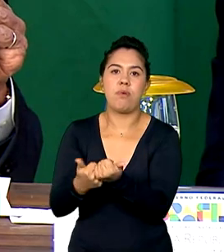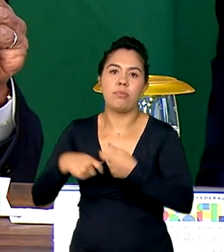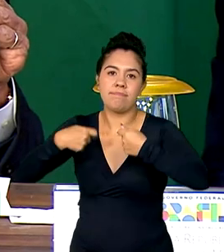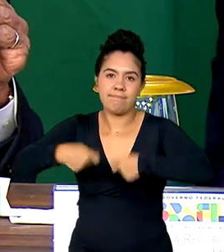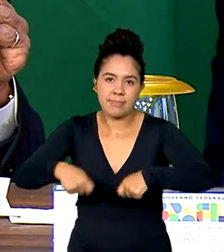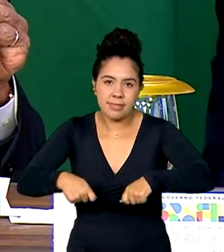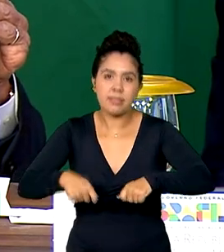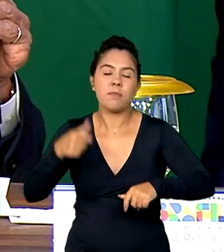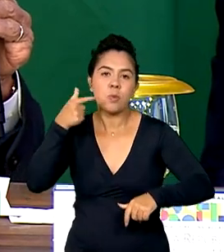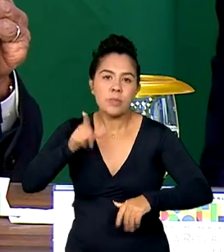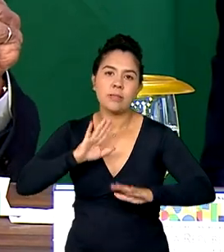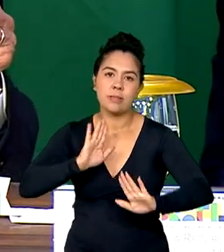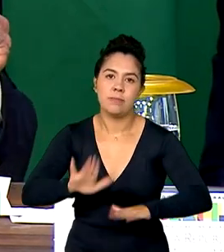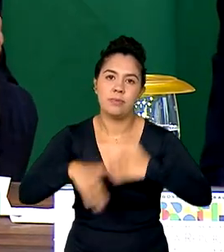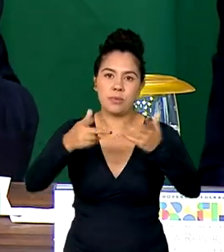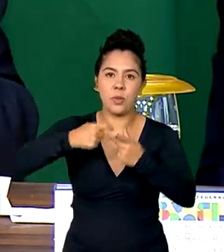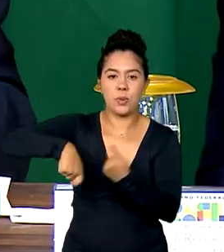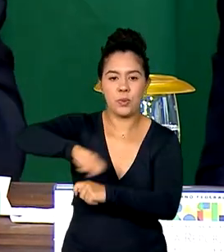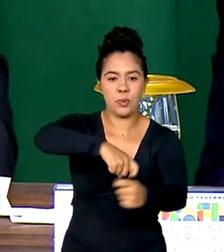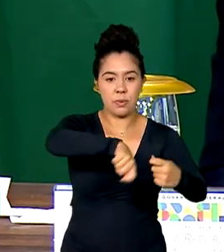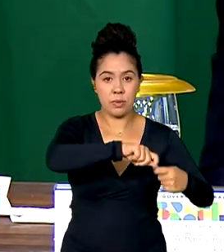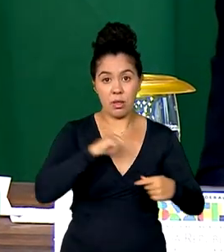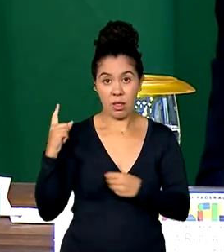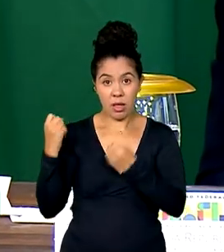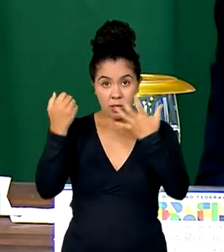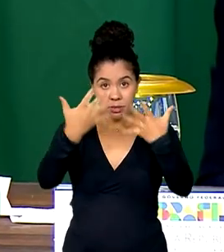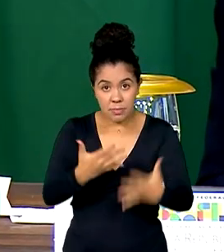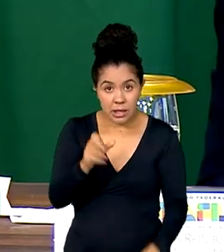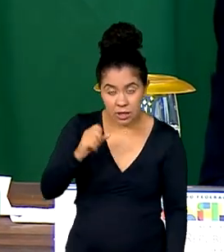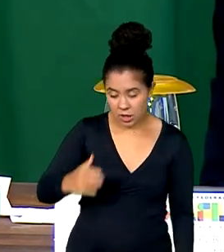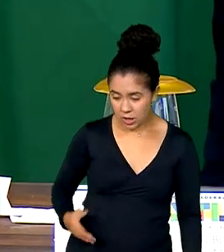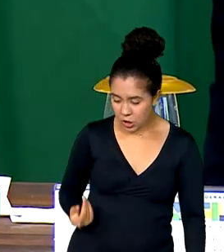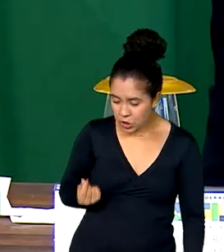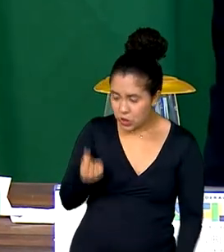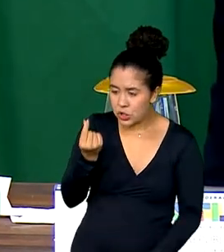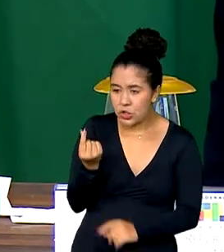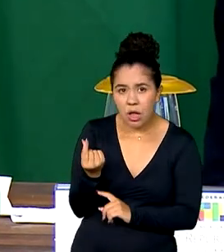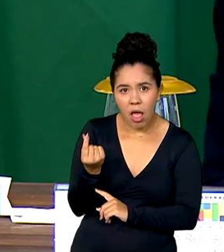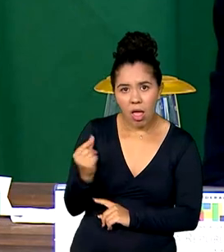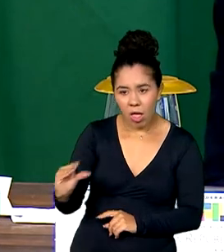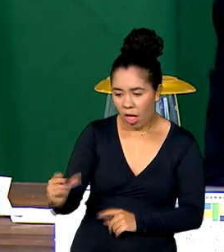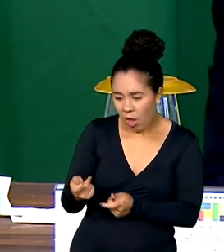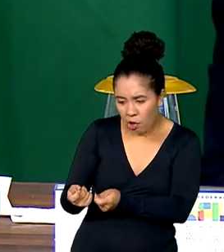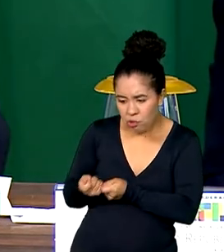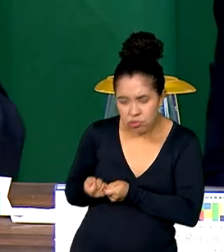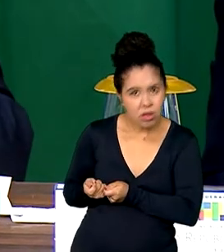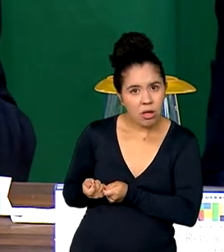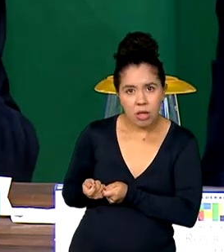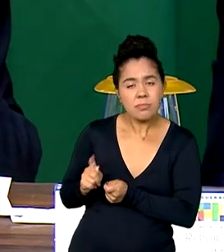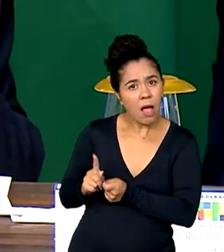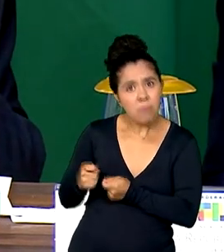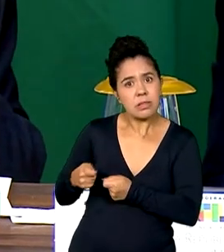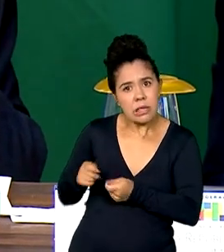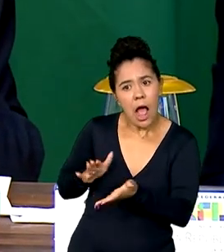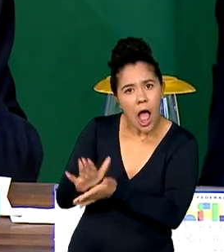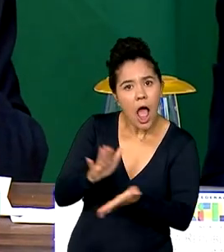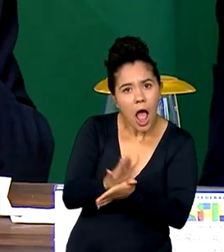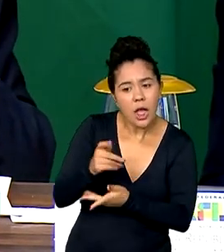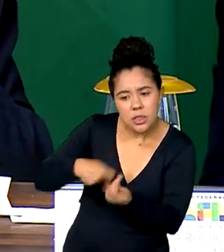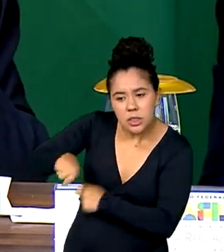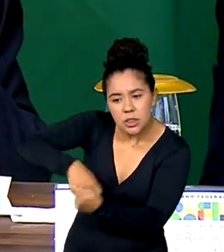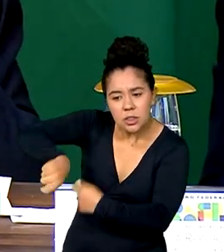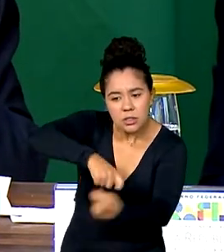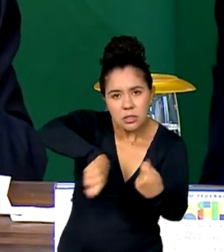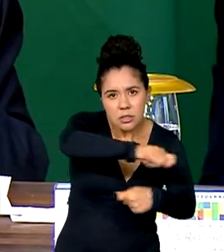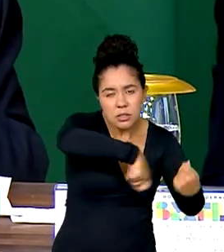cresçam junto com a economia. Se o dinheiro não circular na micro, na pequena empresa, você veja